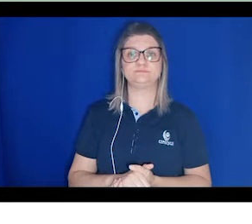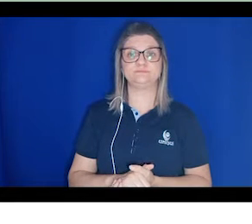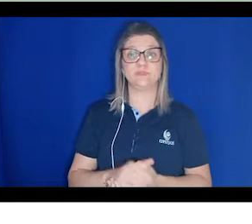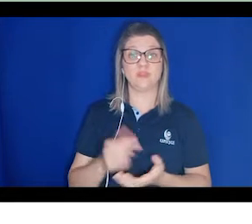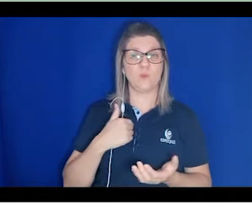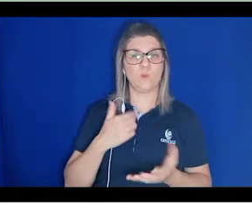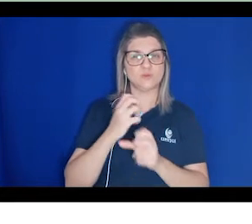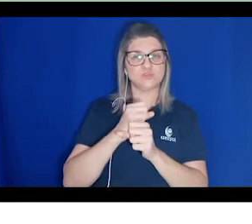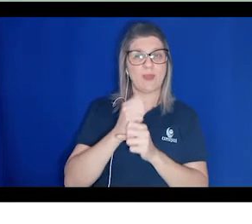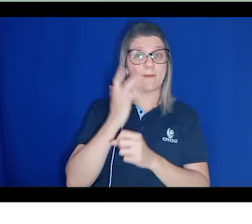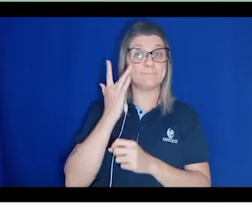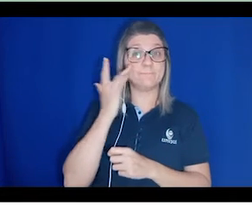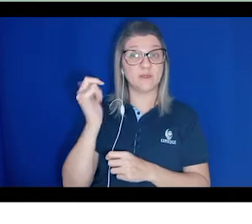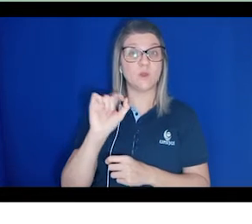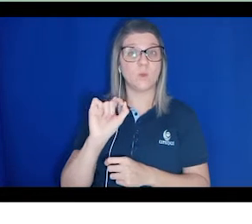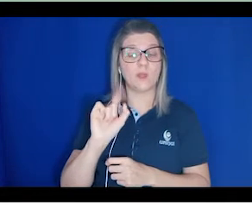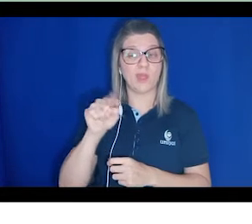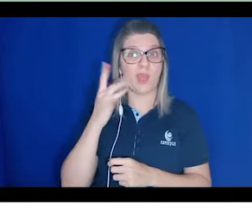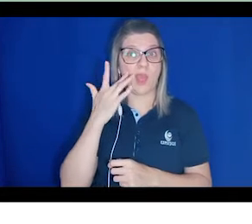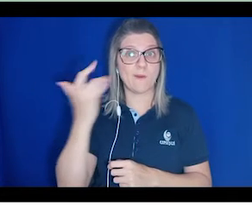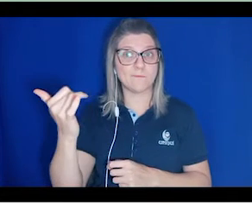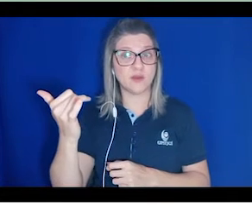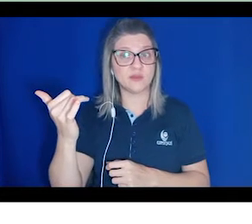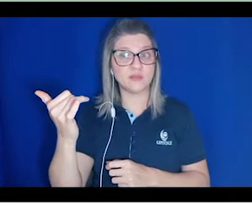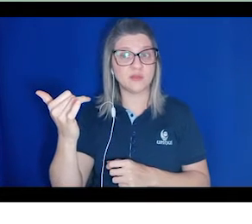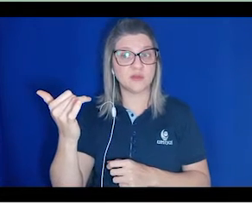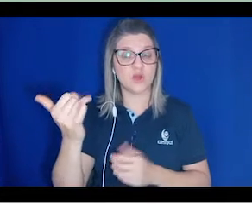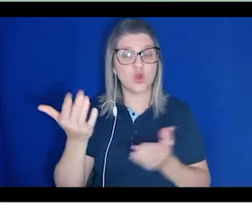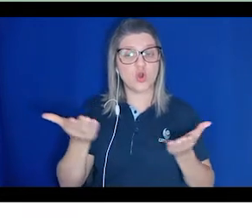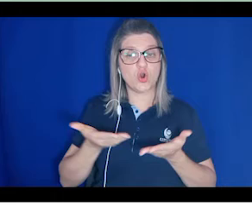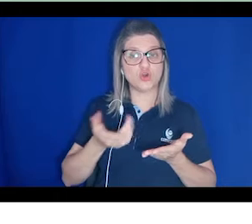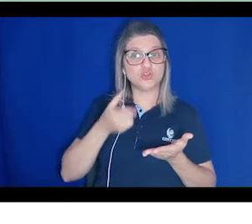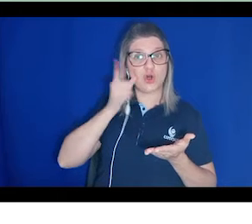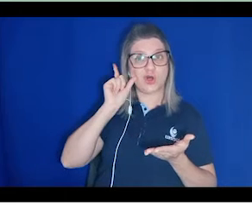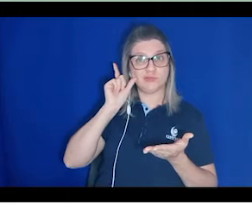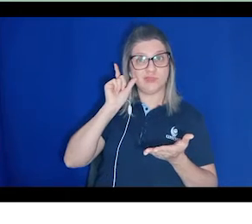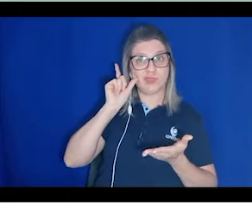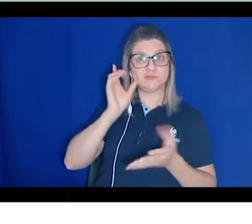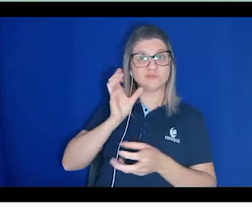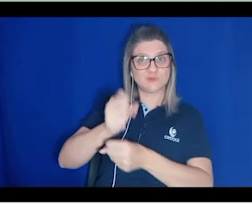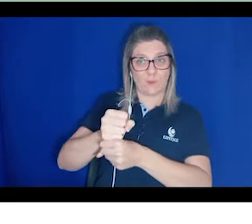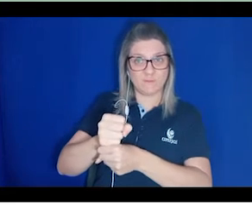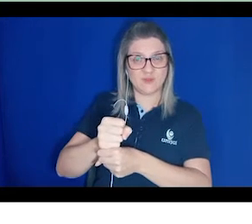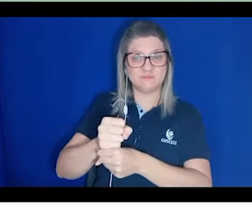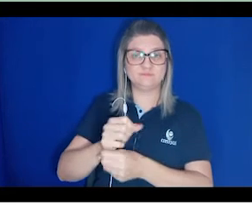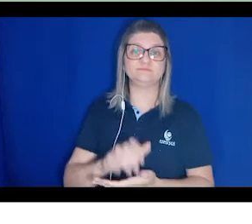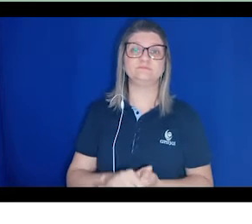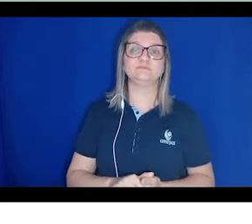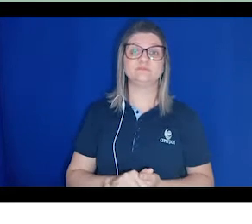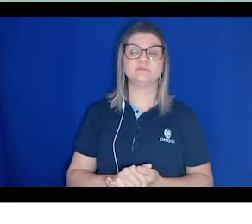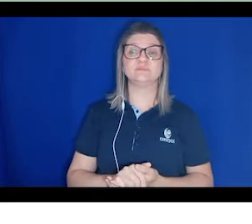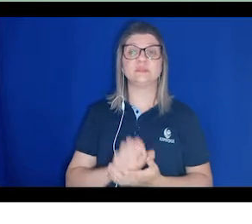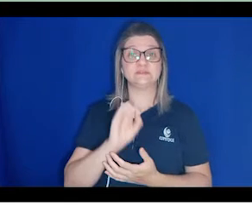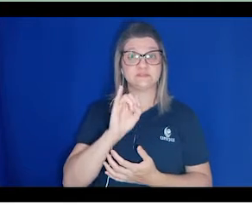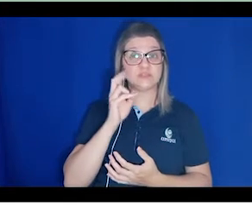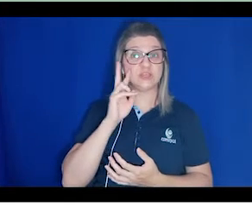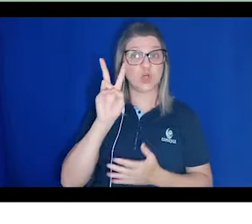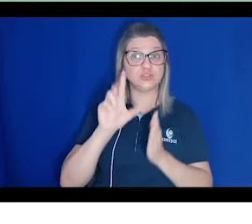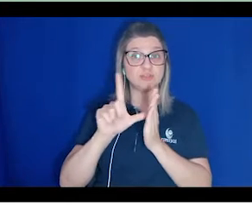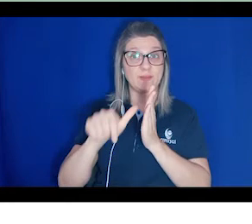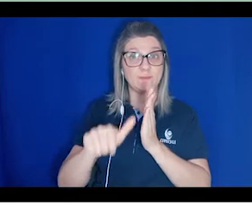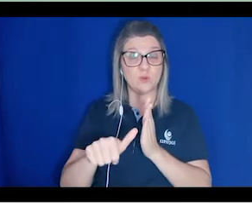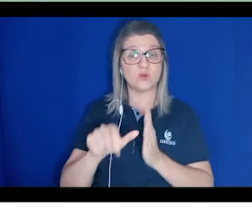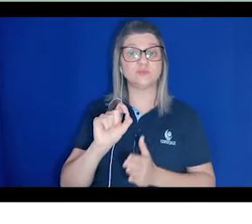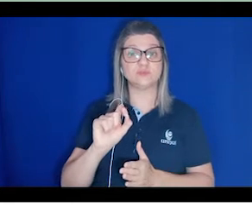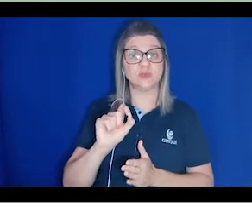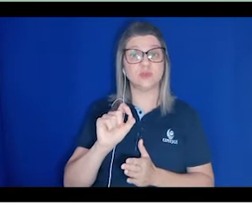de amanhã, eu pego o dia de amanhã e mais 2 dias, o dia de hoje e o dia de ontem. Quando eu vou calcular 2 dias após, eu pegaria de 2